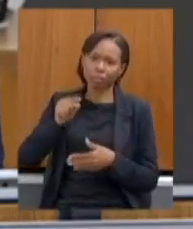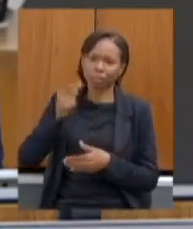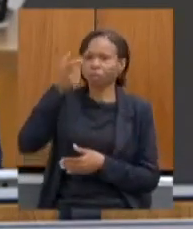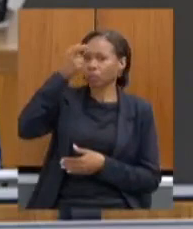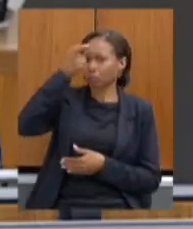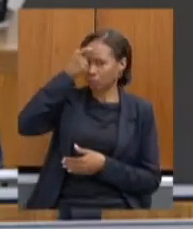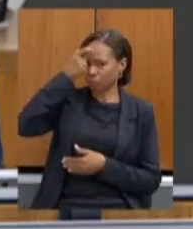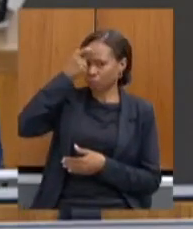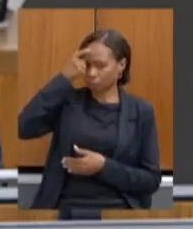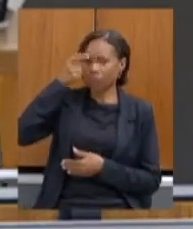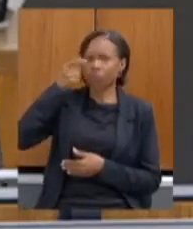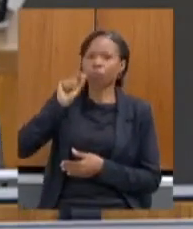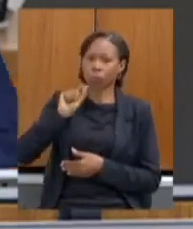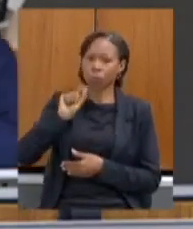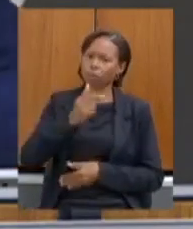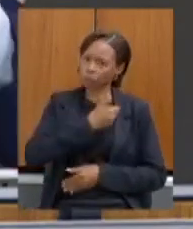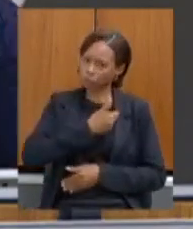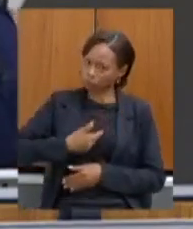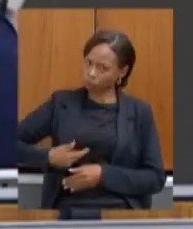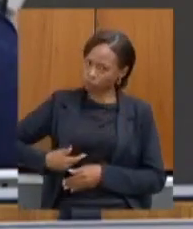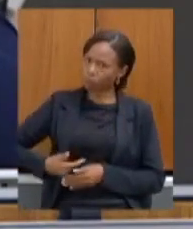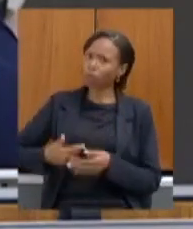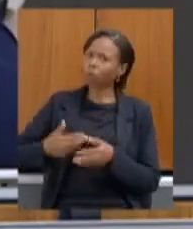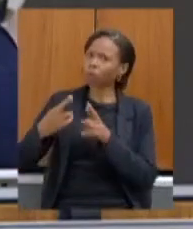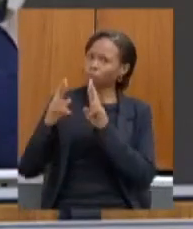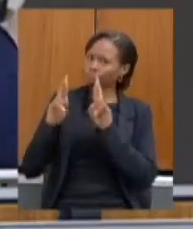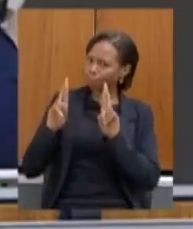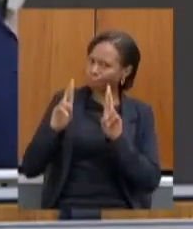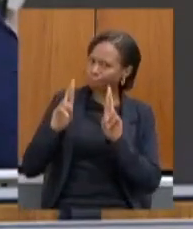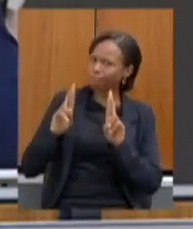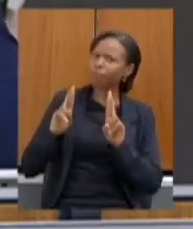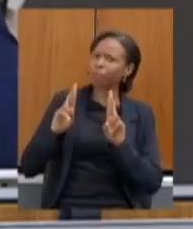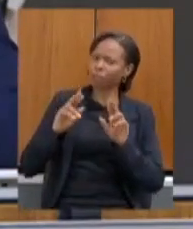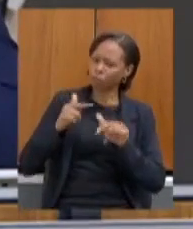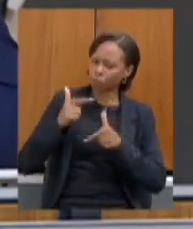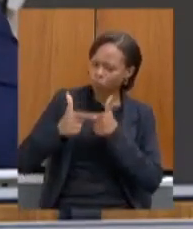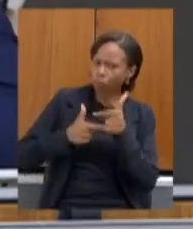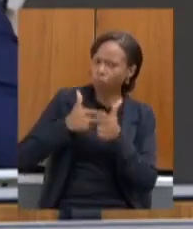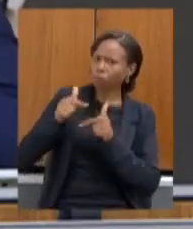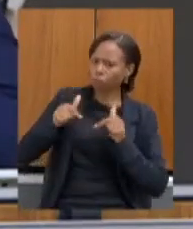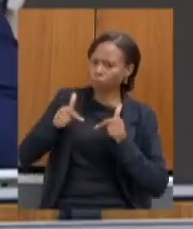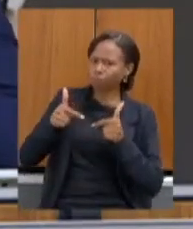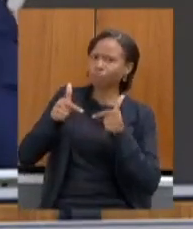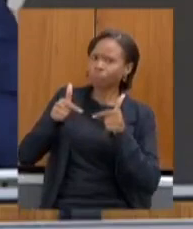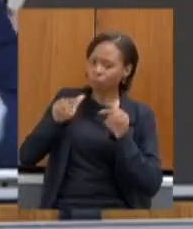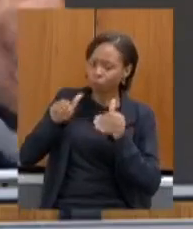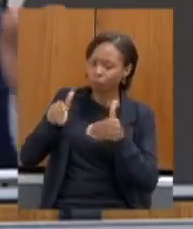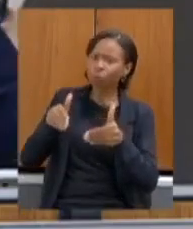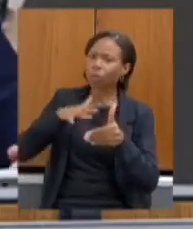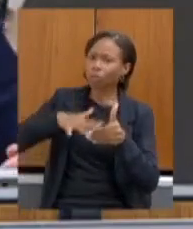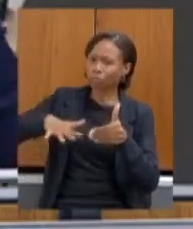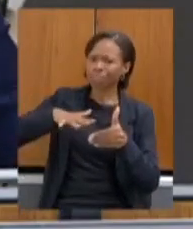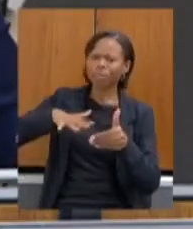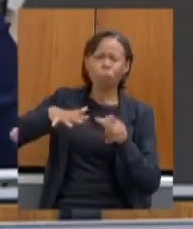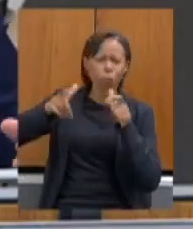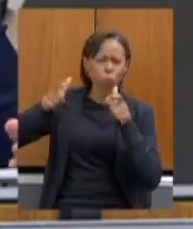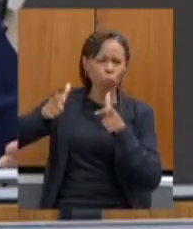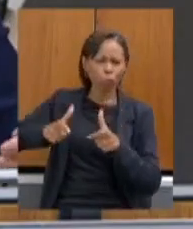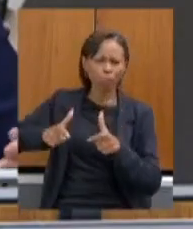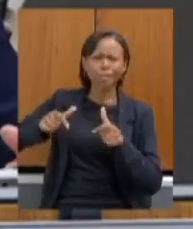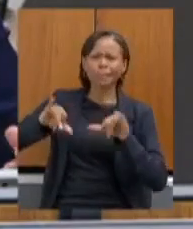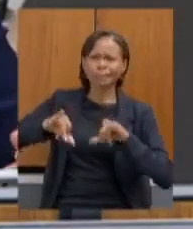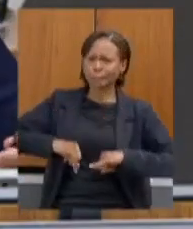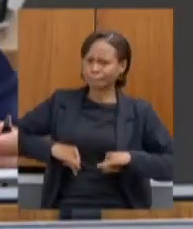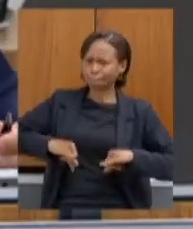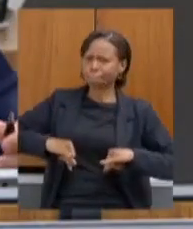governador faz tudo que está ao seu alcance para a região, uma região muito machucada do nosso Estado e que precisamos,